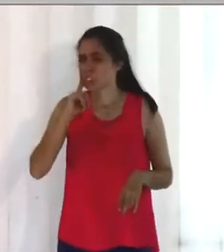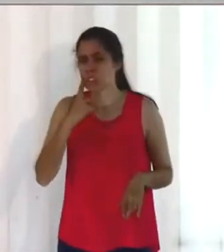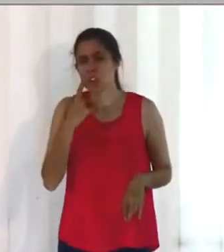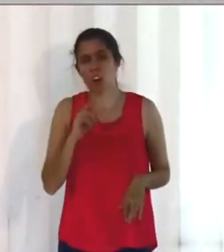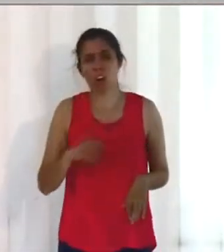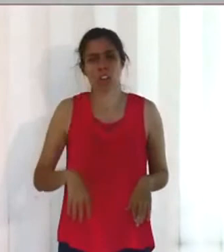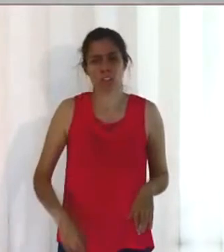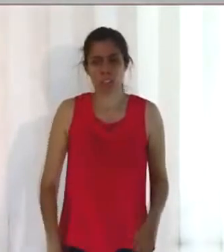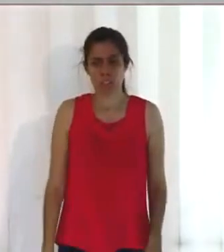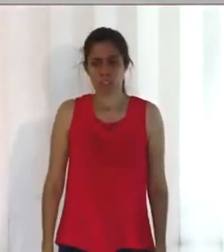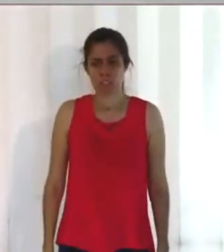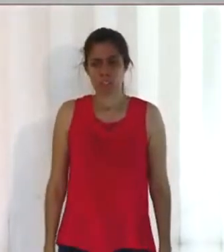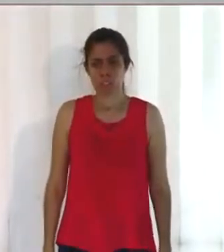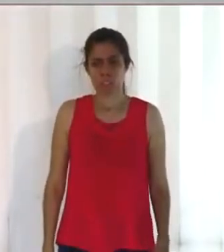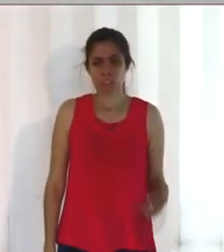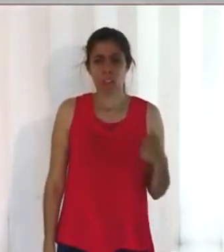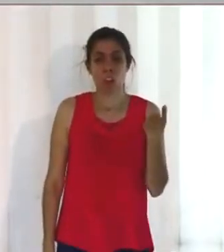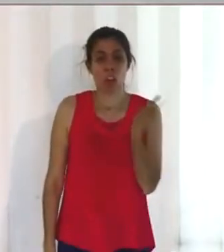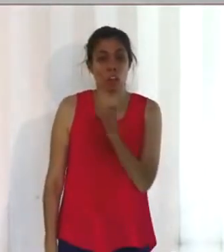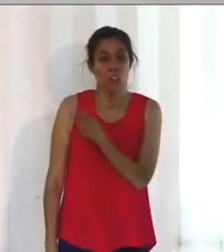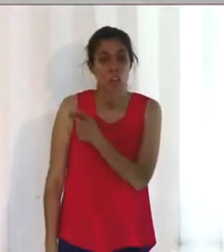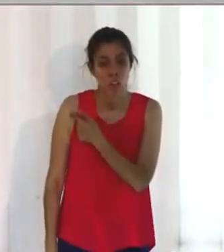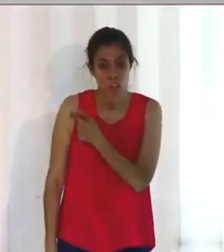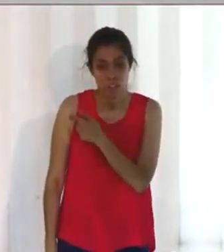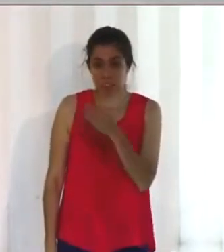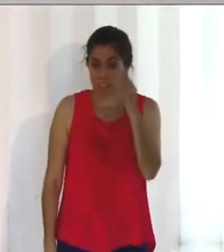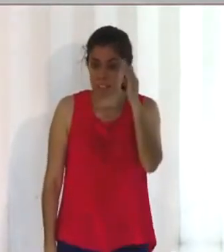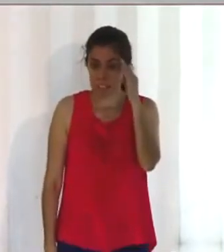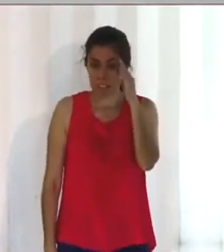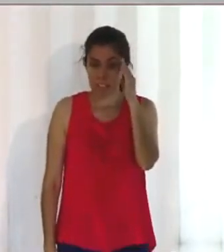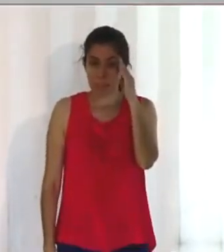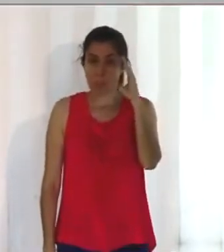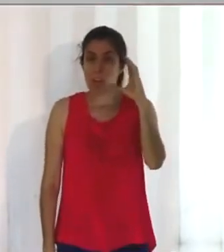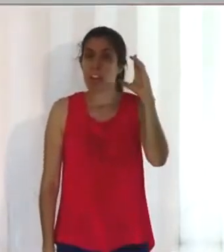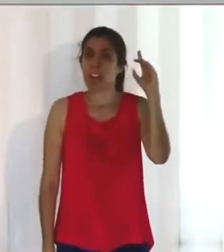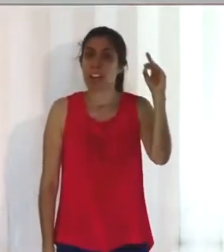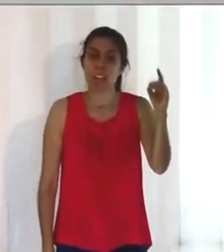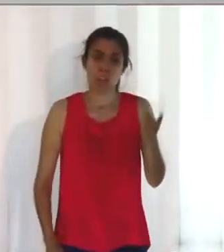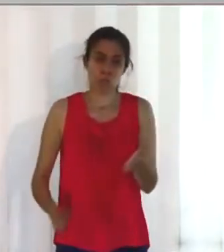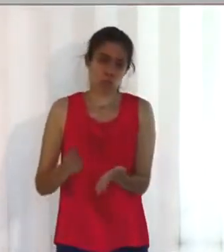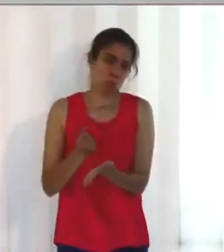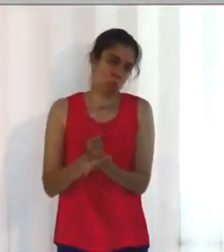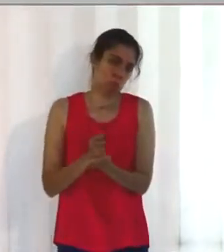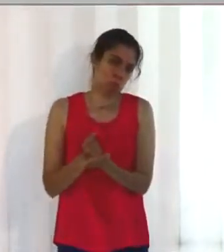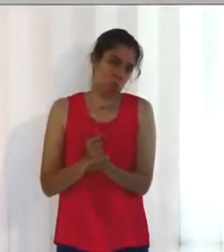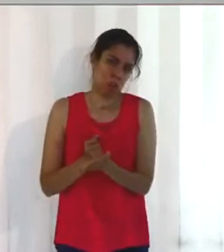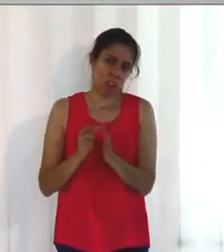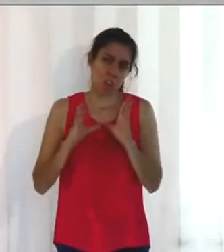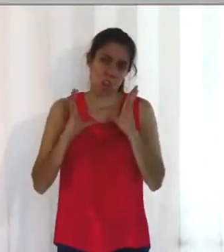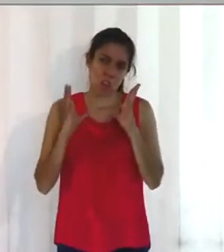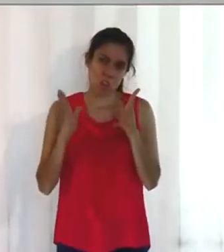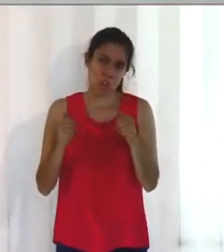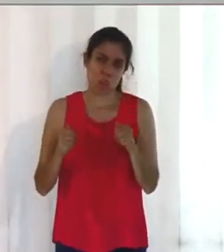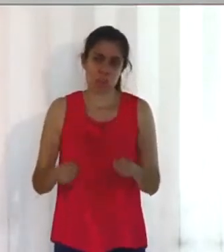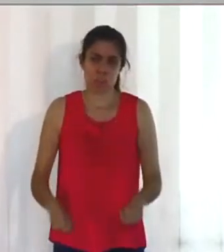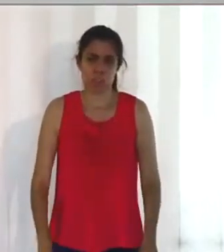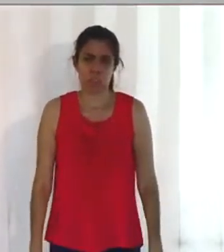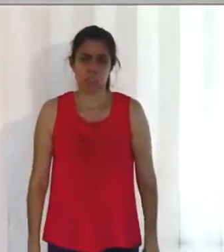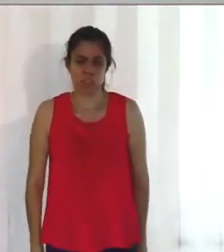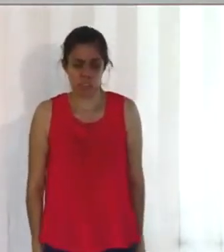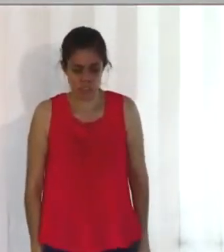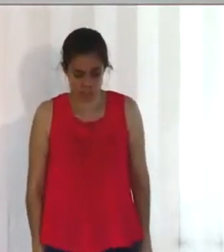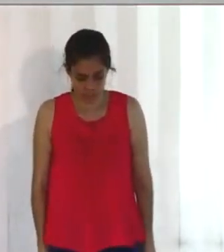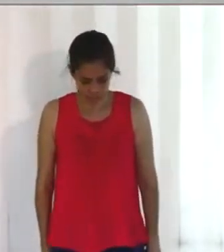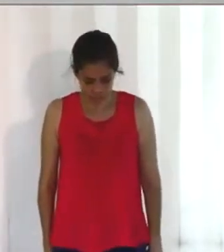que governa, nós sabemos que o nosso Deus governa absolutamente tudo. Nós podemos chorar